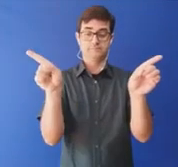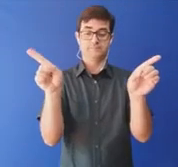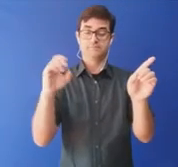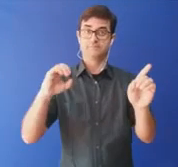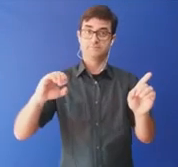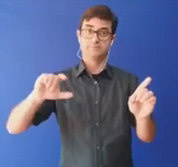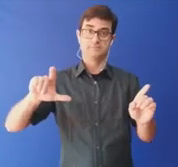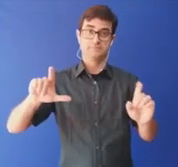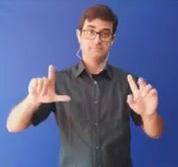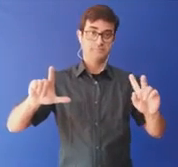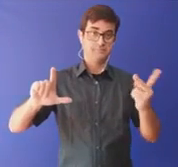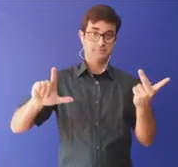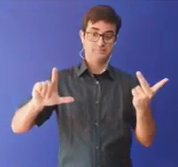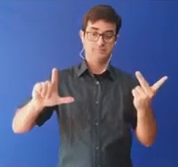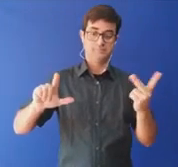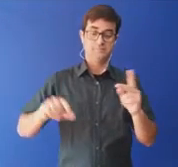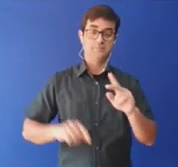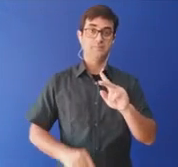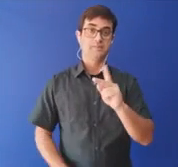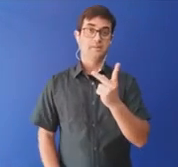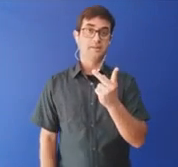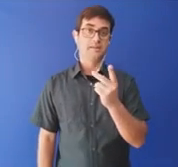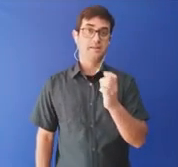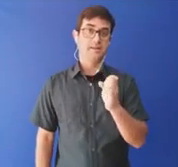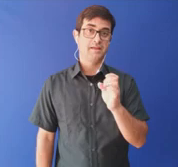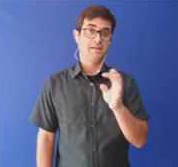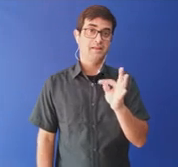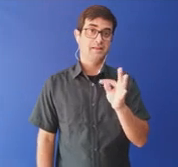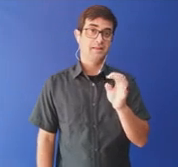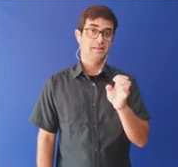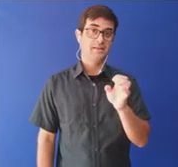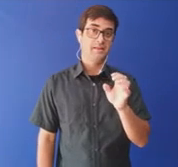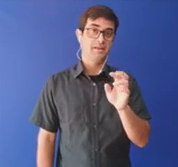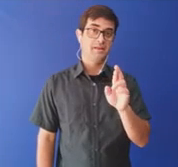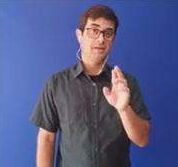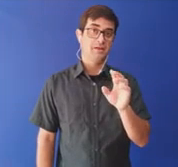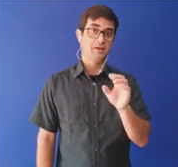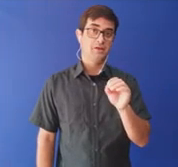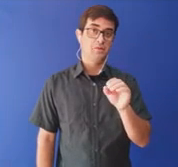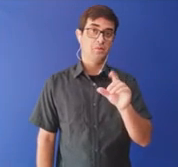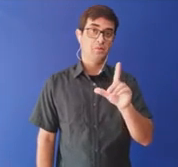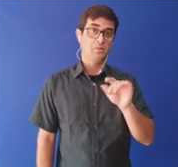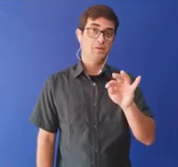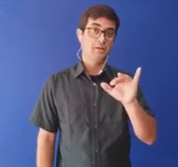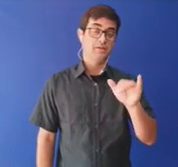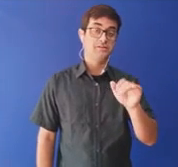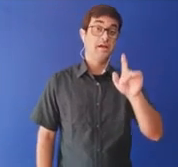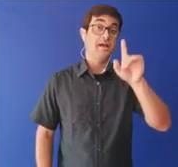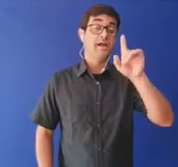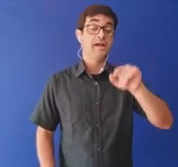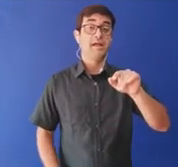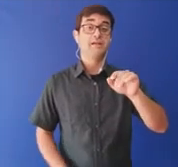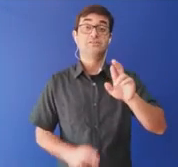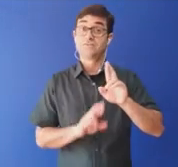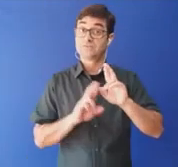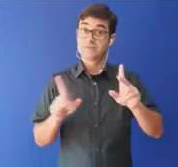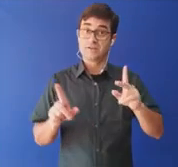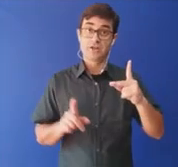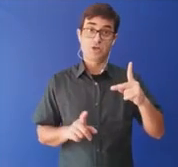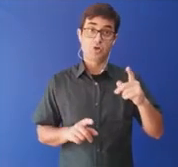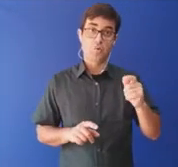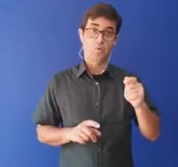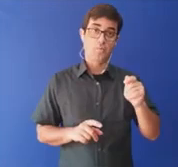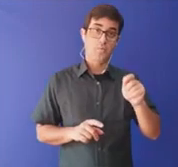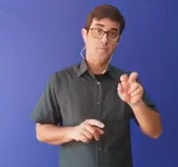outro elétron vai com outro hidrogênio. A quebra heterolítica é quando o par de elétrons fica com um cloro,